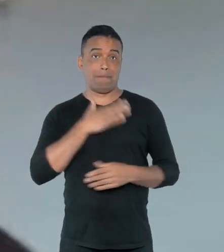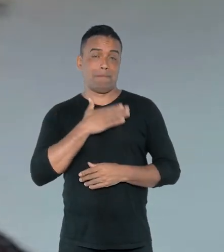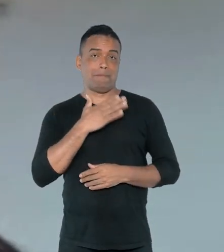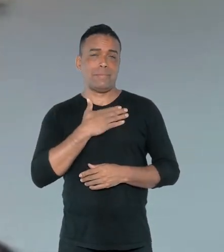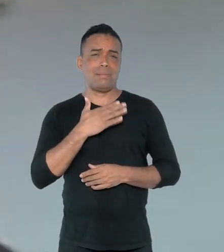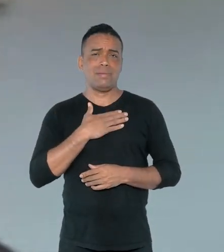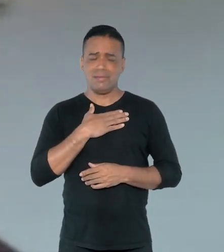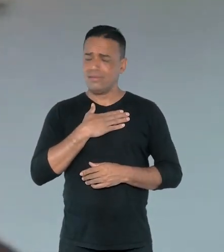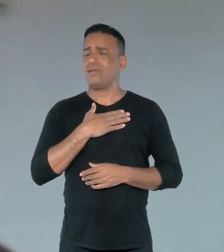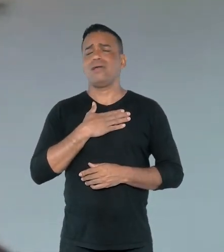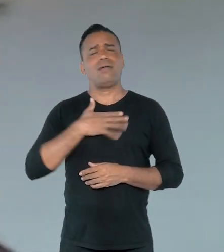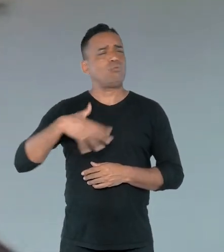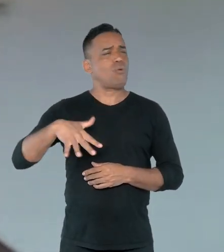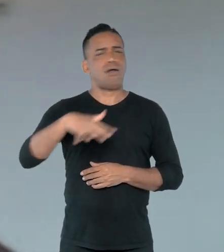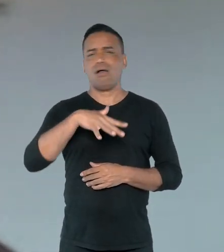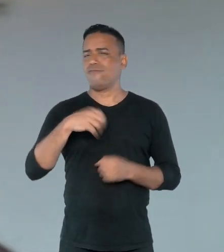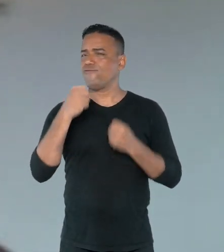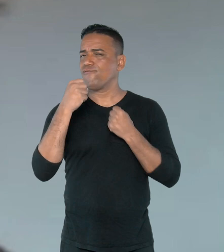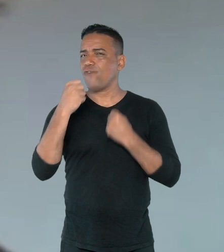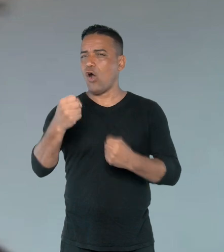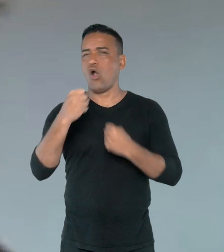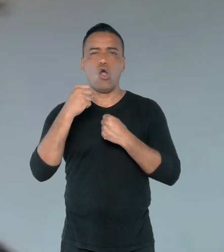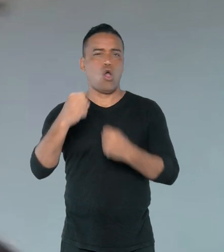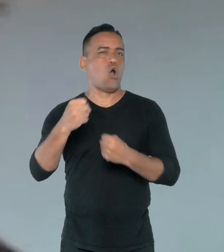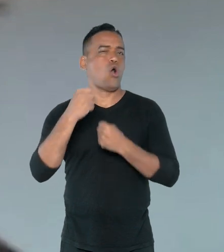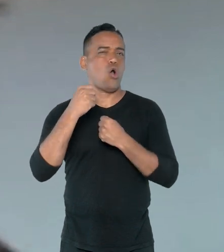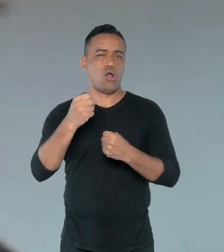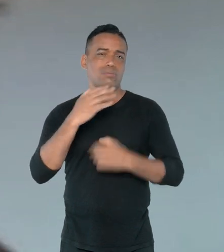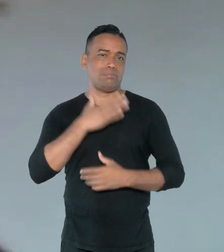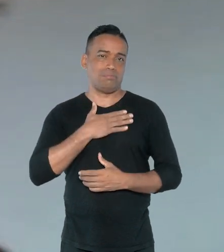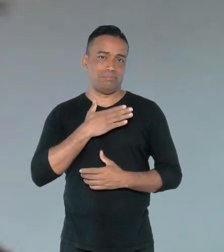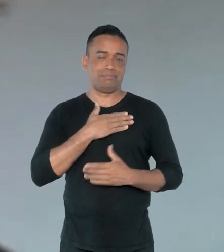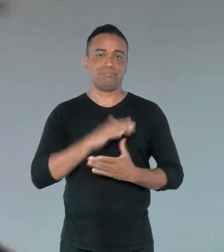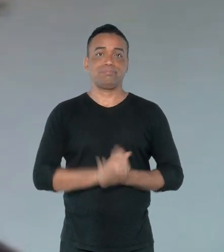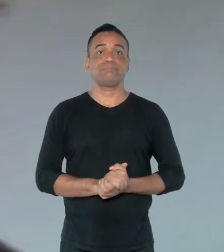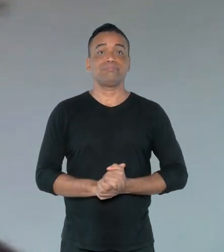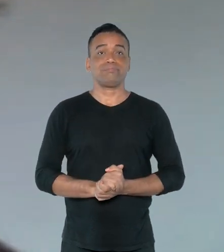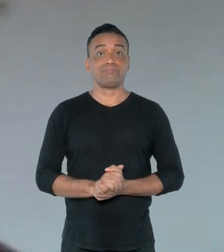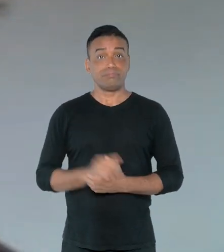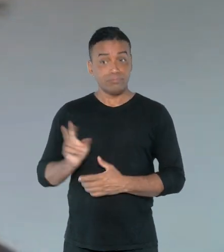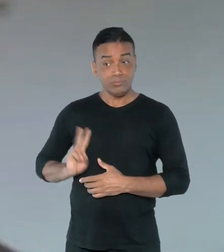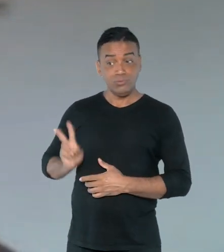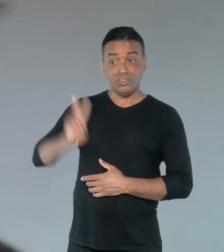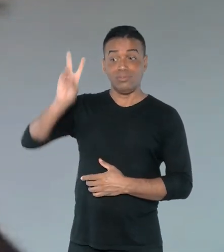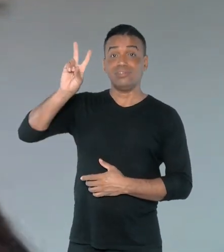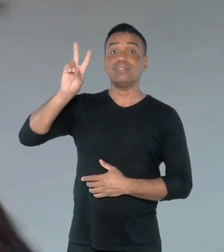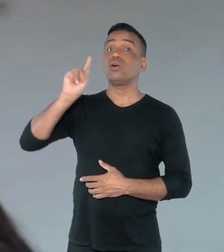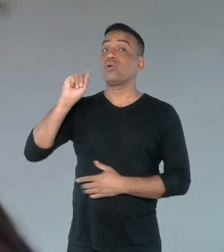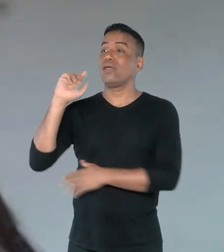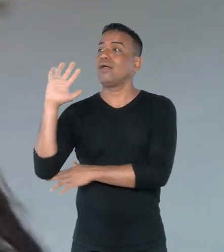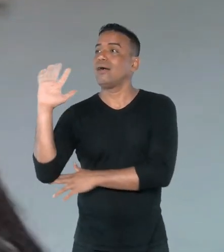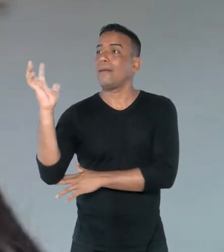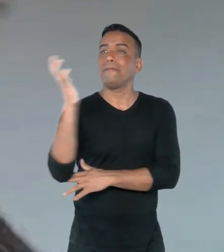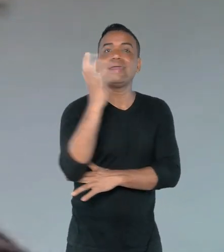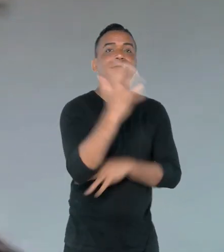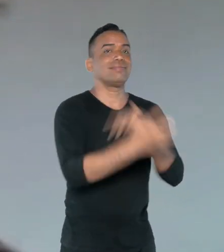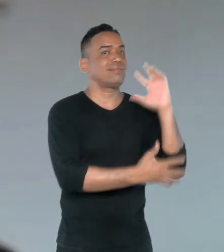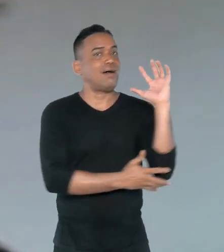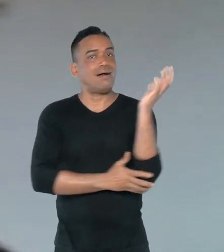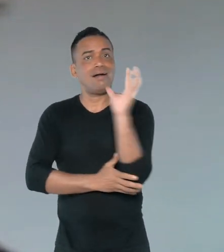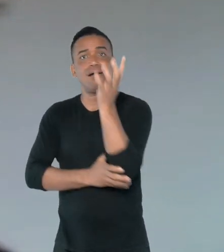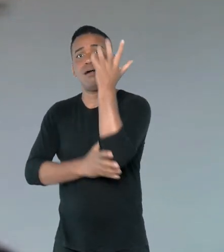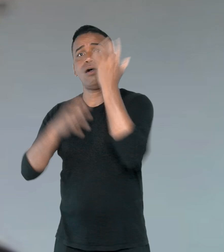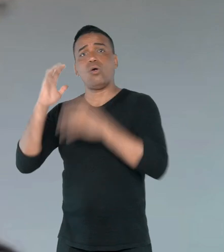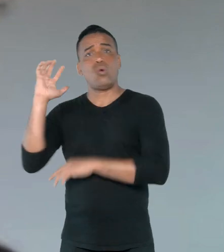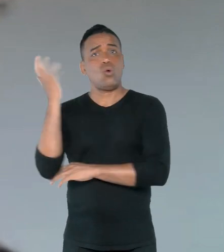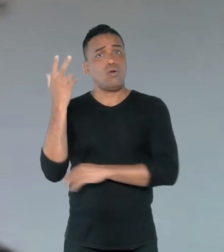ponto forte, né? Muito, muito forte. A valorização ambiental é um outro ponto muito forte,